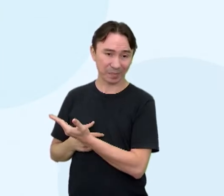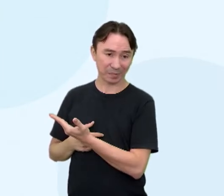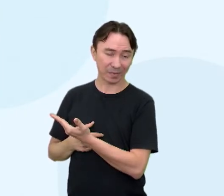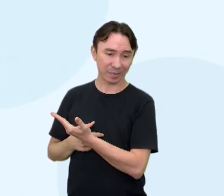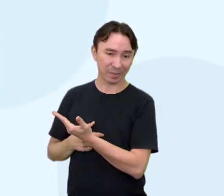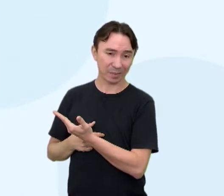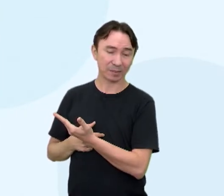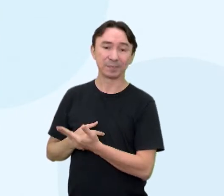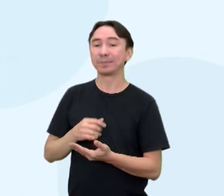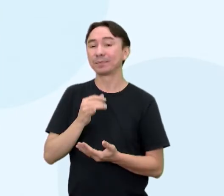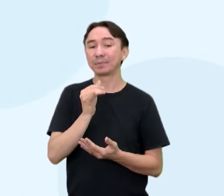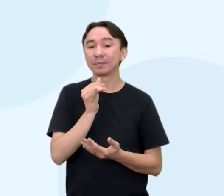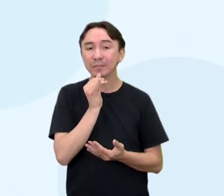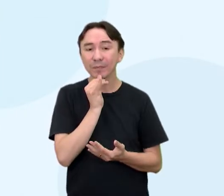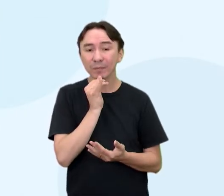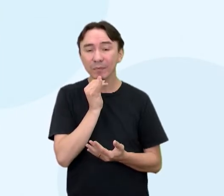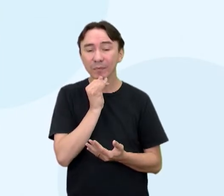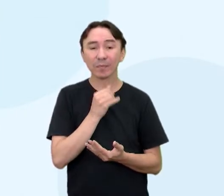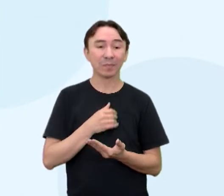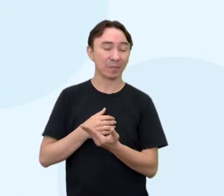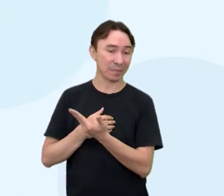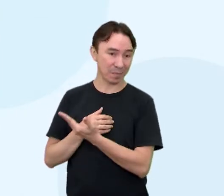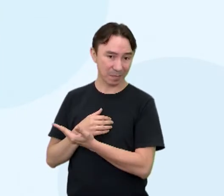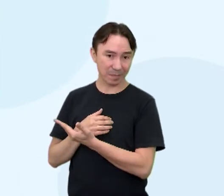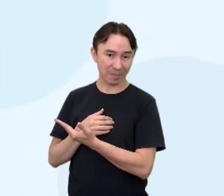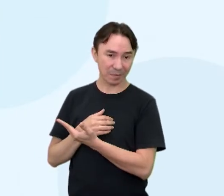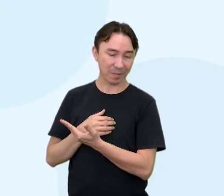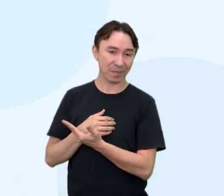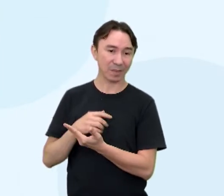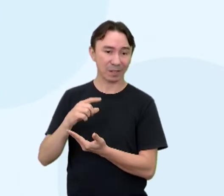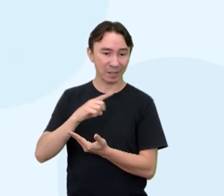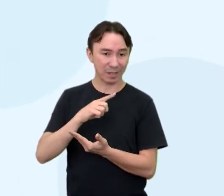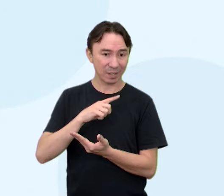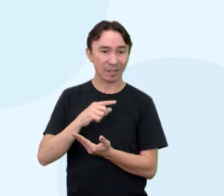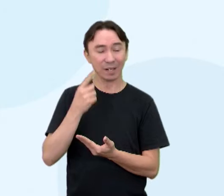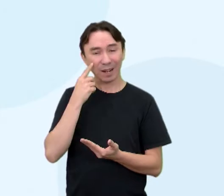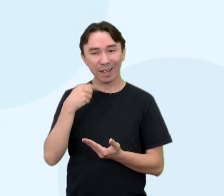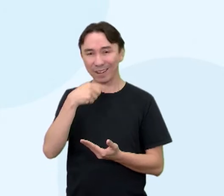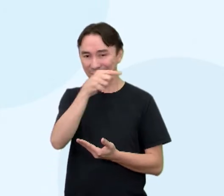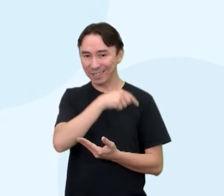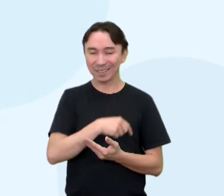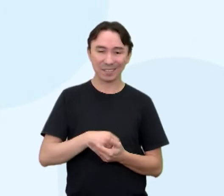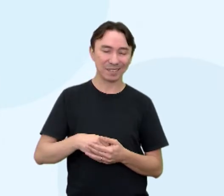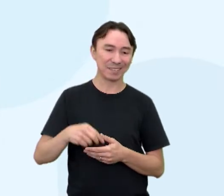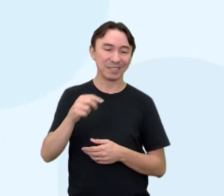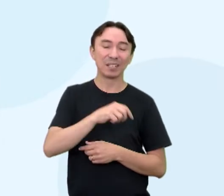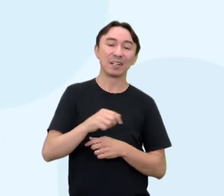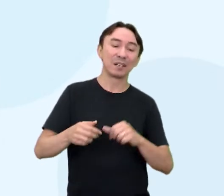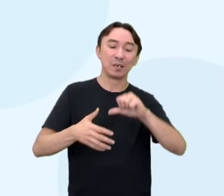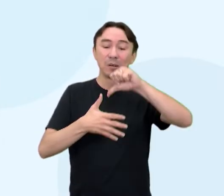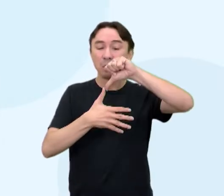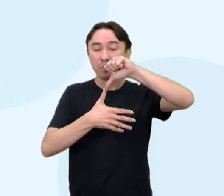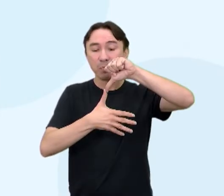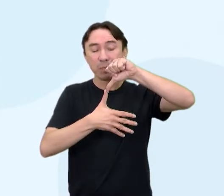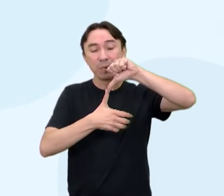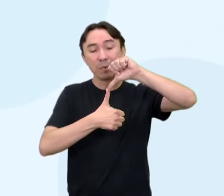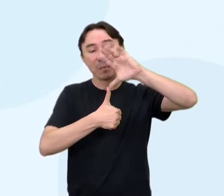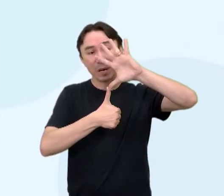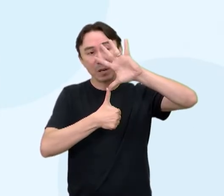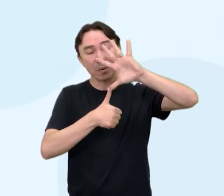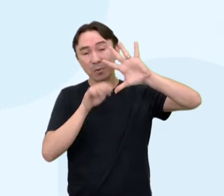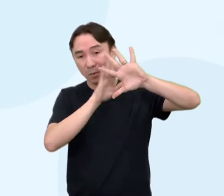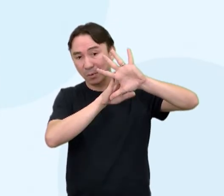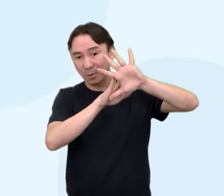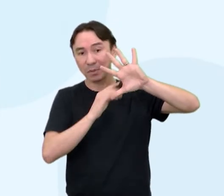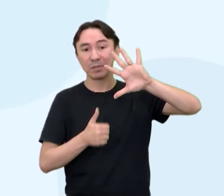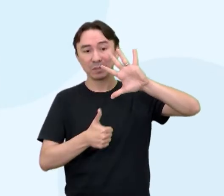nós temos lá as montanhas rochosas ao norte, né, lá na América do Norte, e ao sul nós temos aí a Cordilheira dos Andes